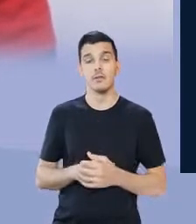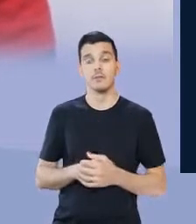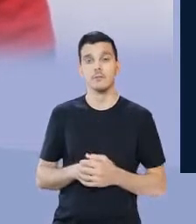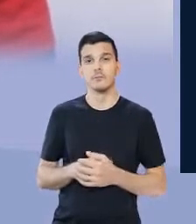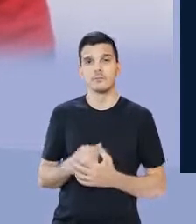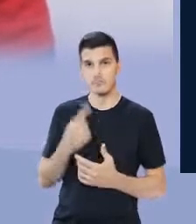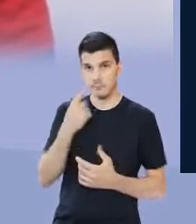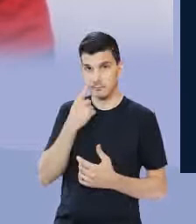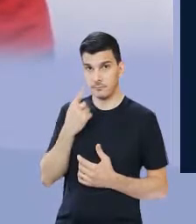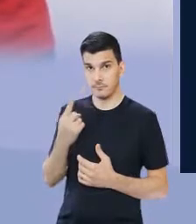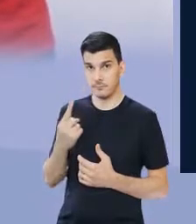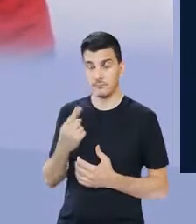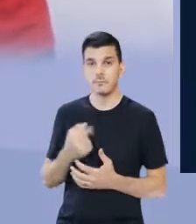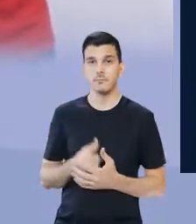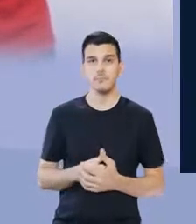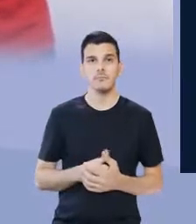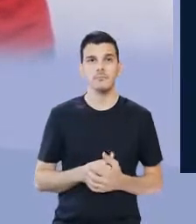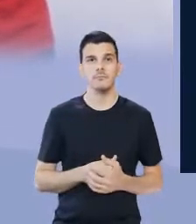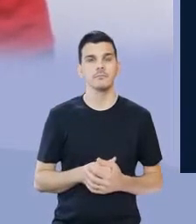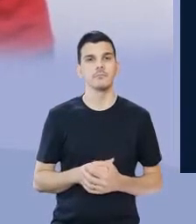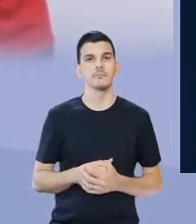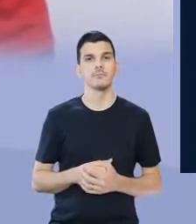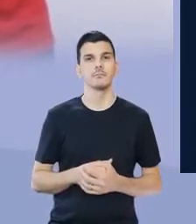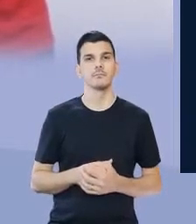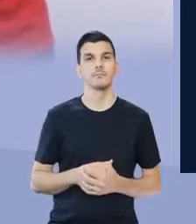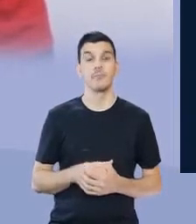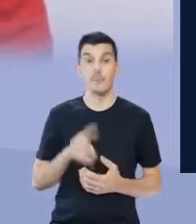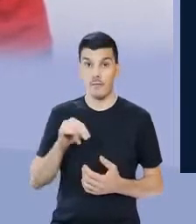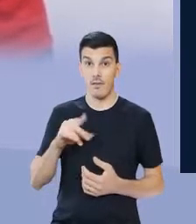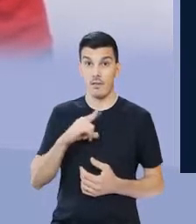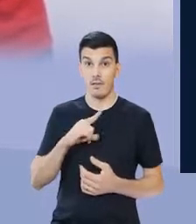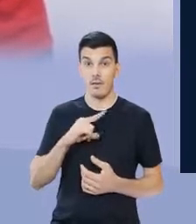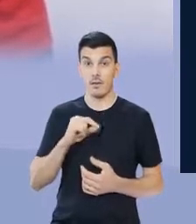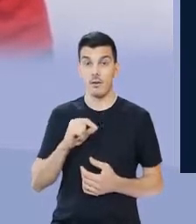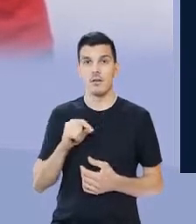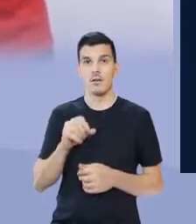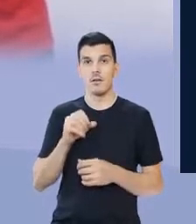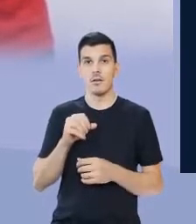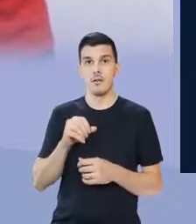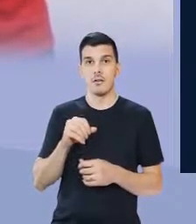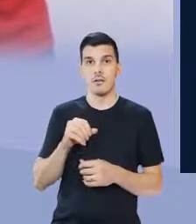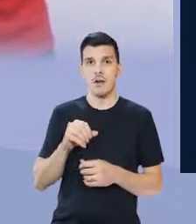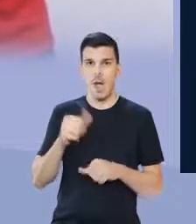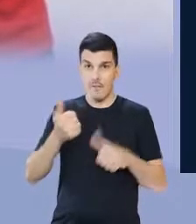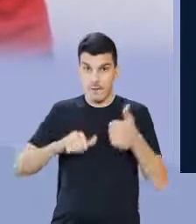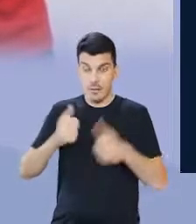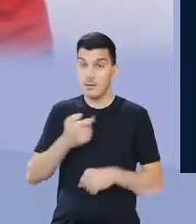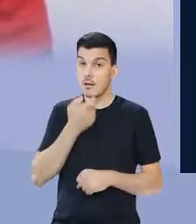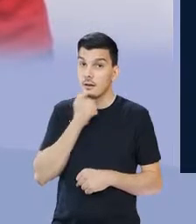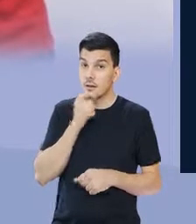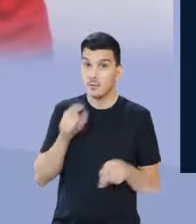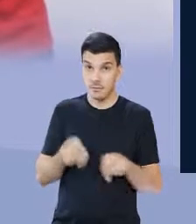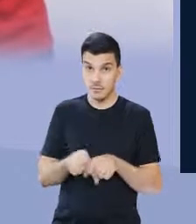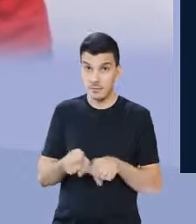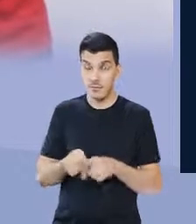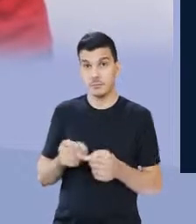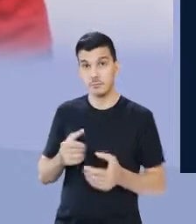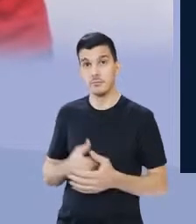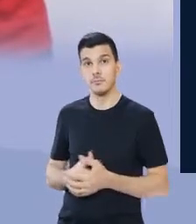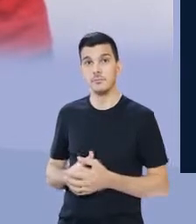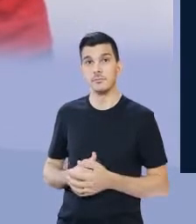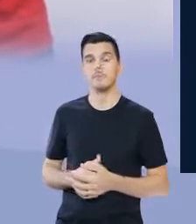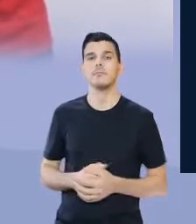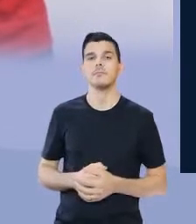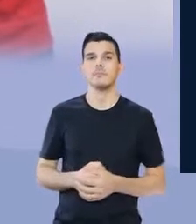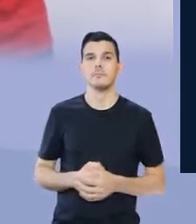English rather than Italian. Então, vai ter ensinado e vai ter as avaliações em inglês. The waters of globalization are rising around